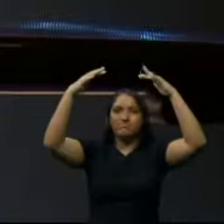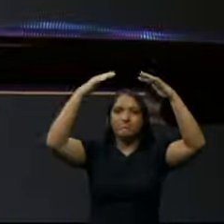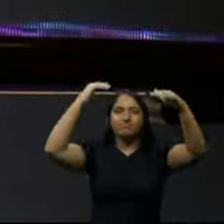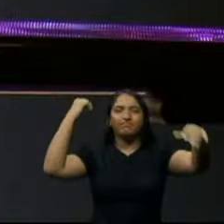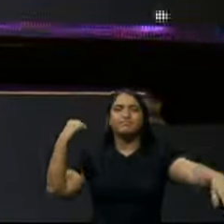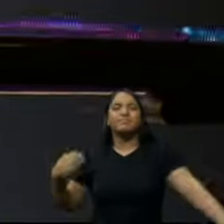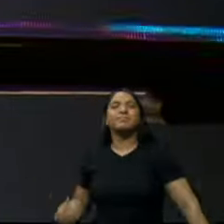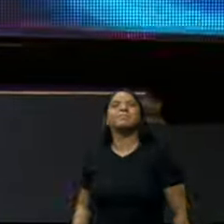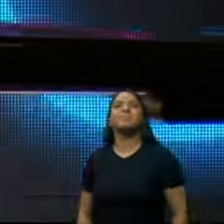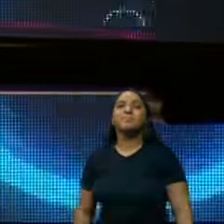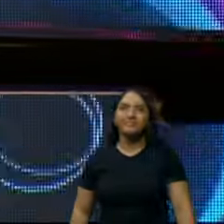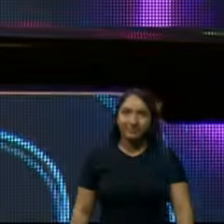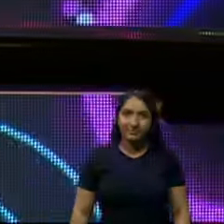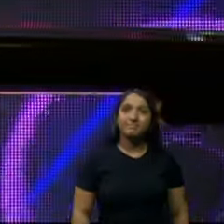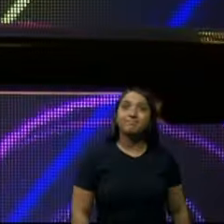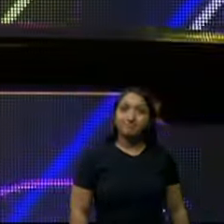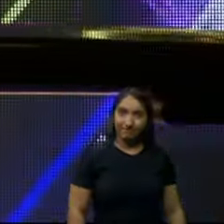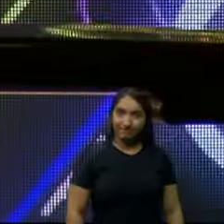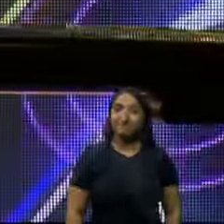as